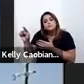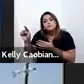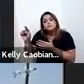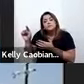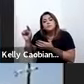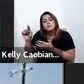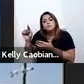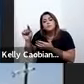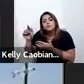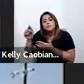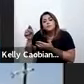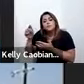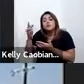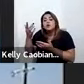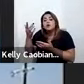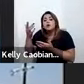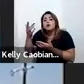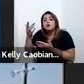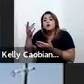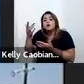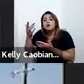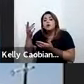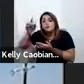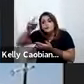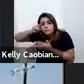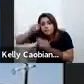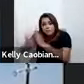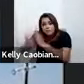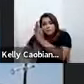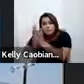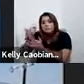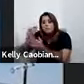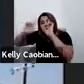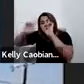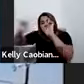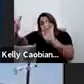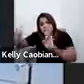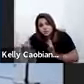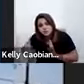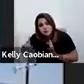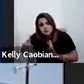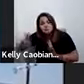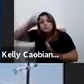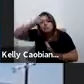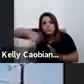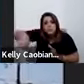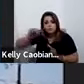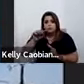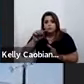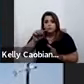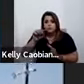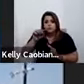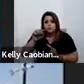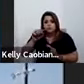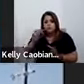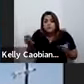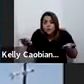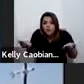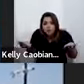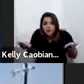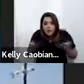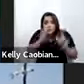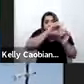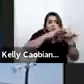merecia mais respeito para todos, para a sociedade e para os trabalhadores. Por